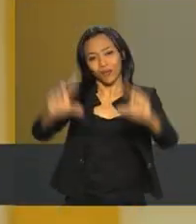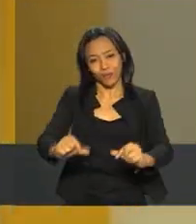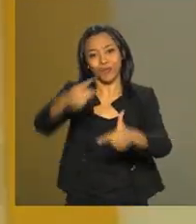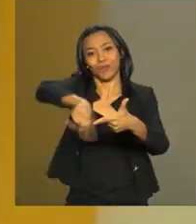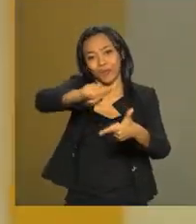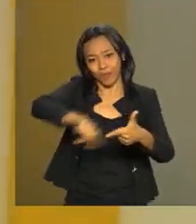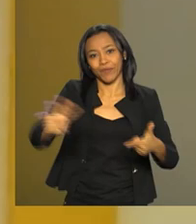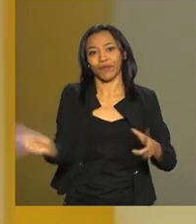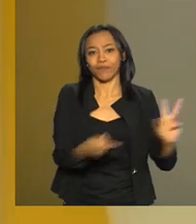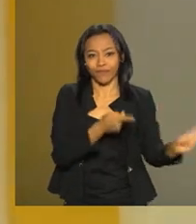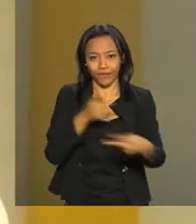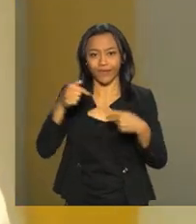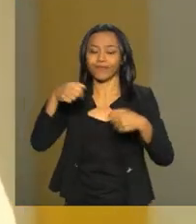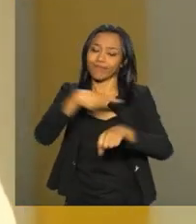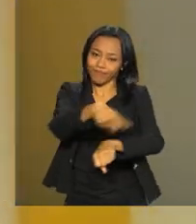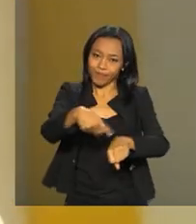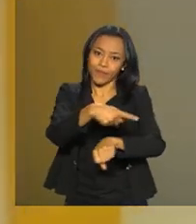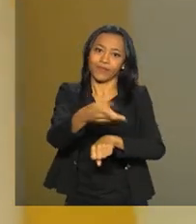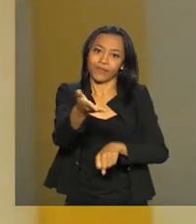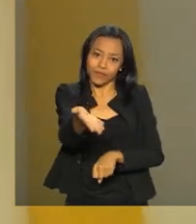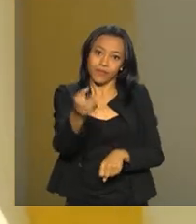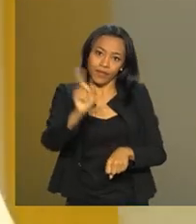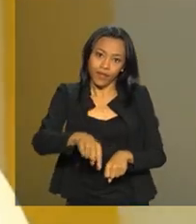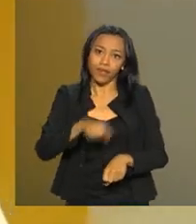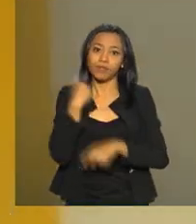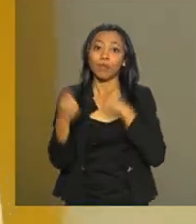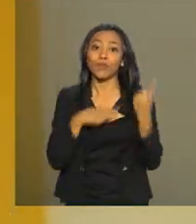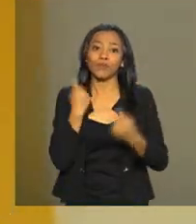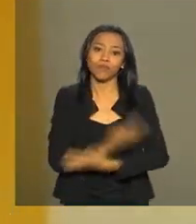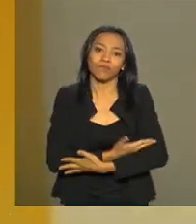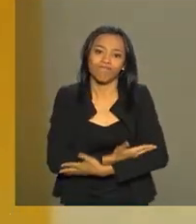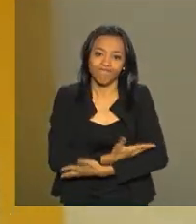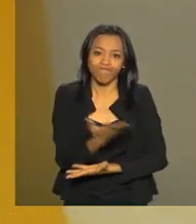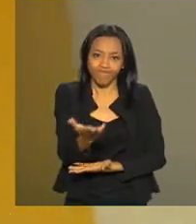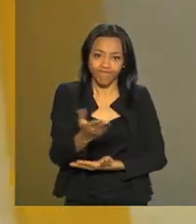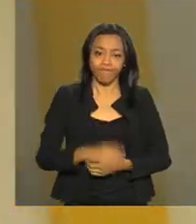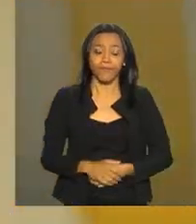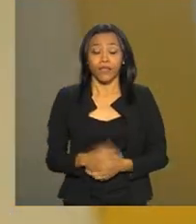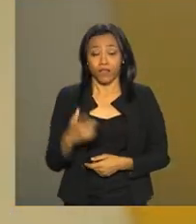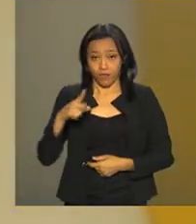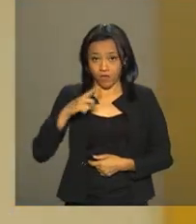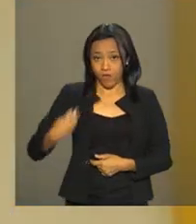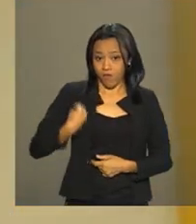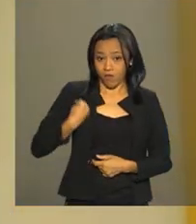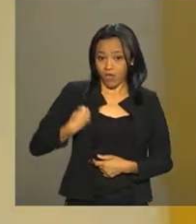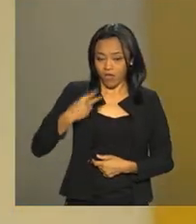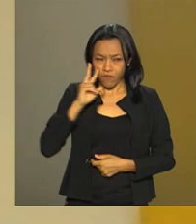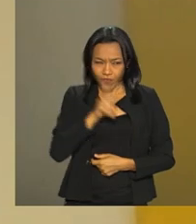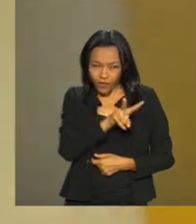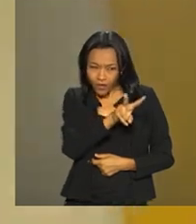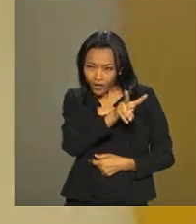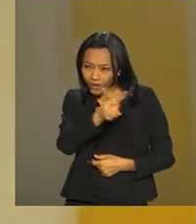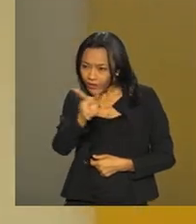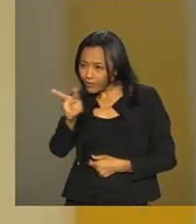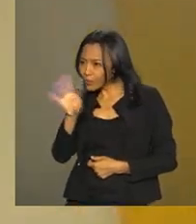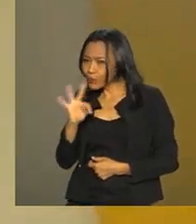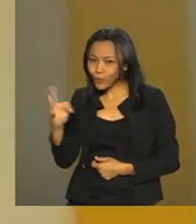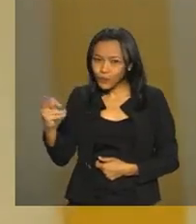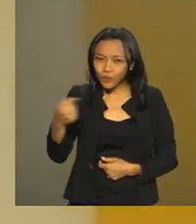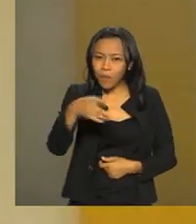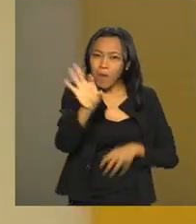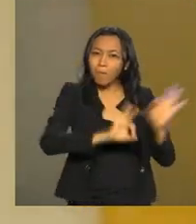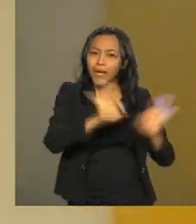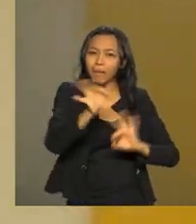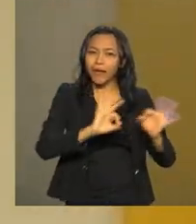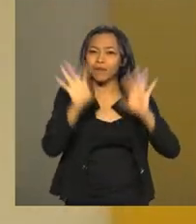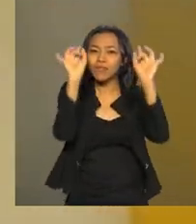é relevante aqui no país, que é a questão da mortalidade infantil. Eu estou aqui acompanhando tudo isso e a gente vai preparar um material